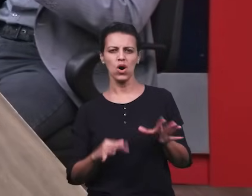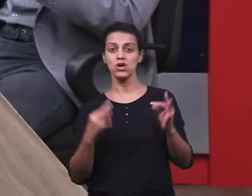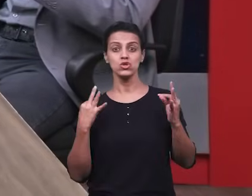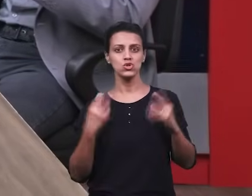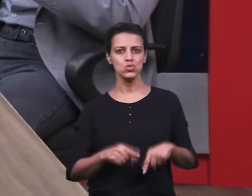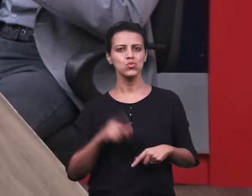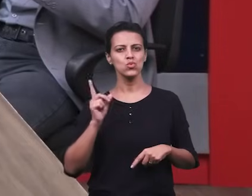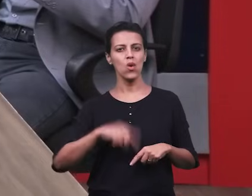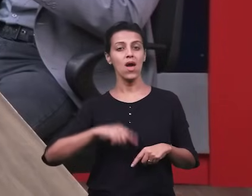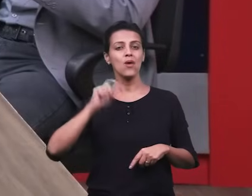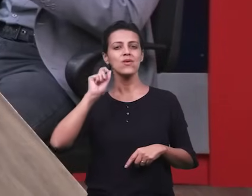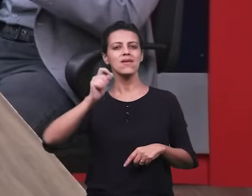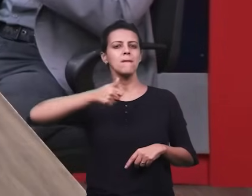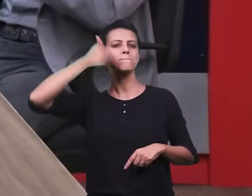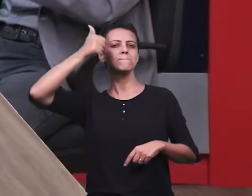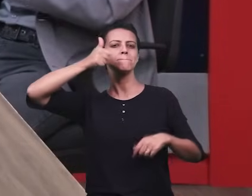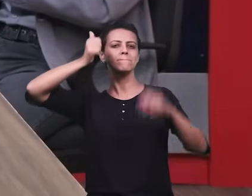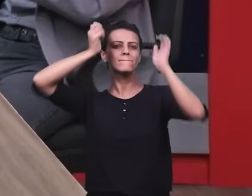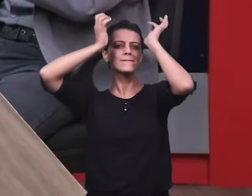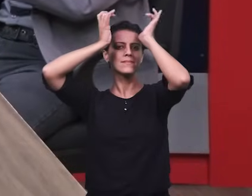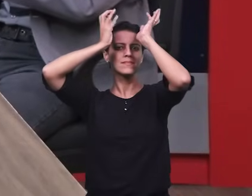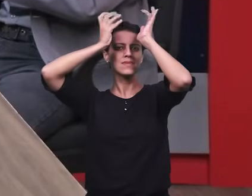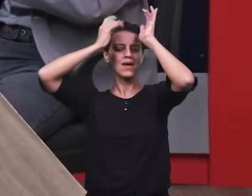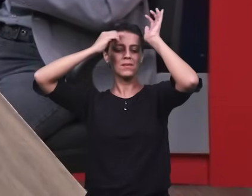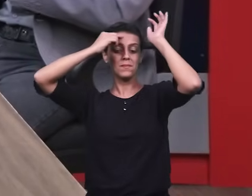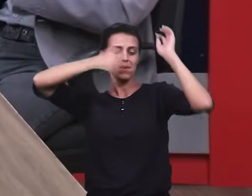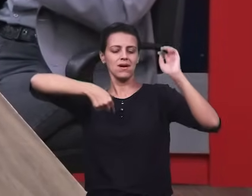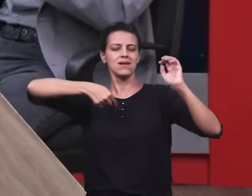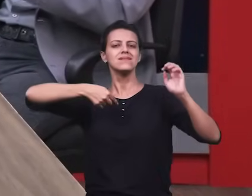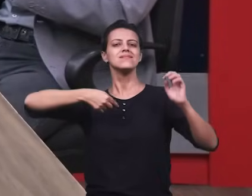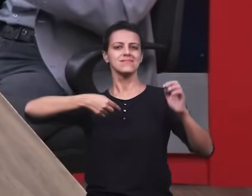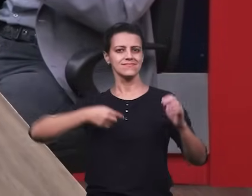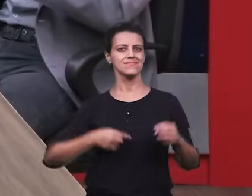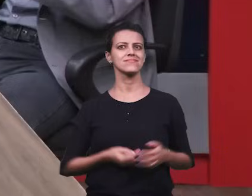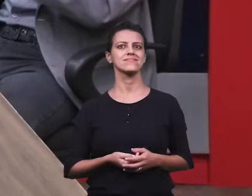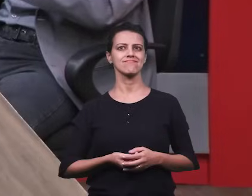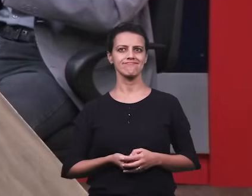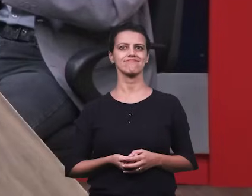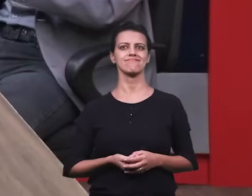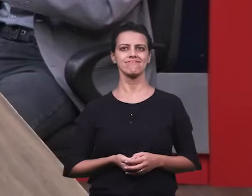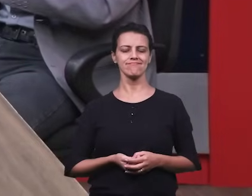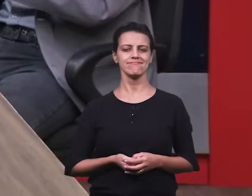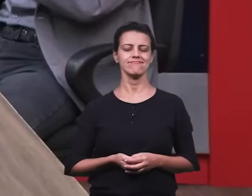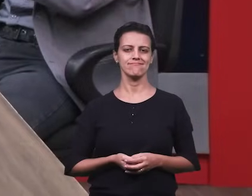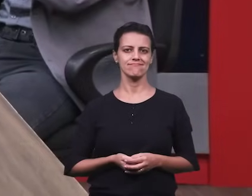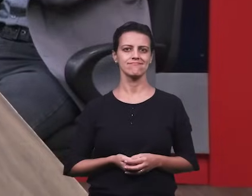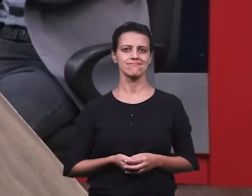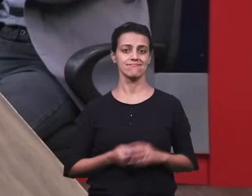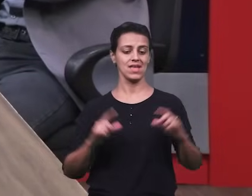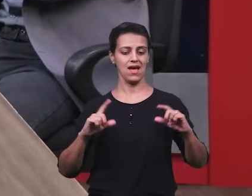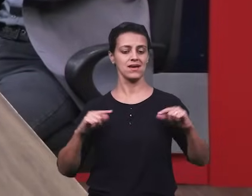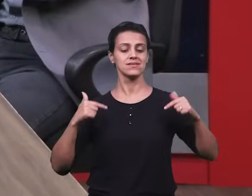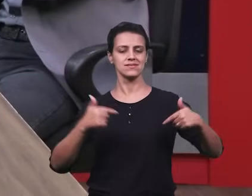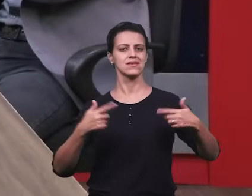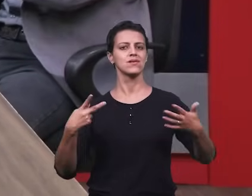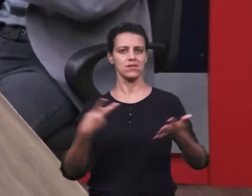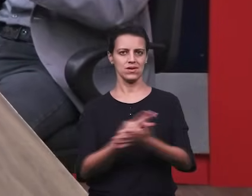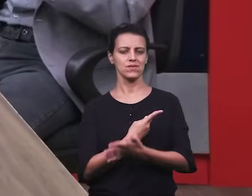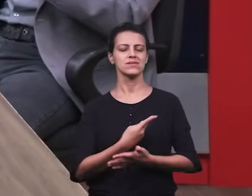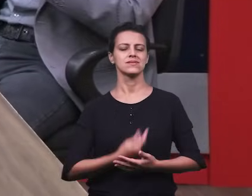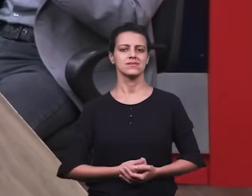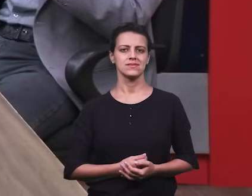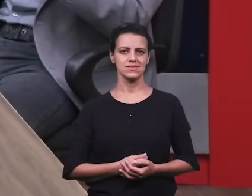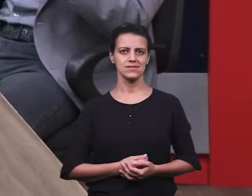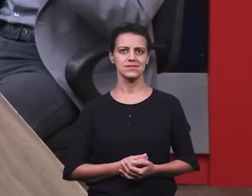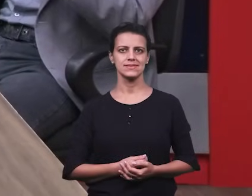ali da manifestação do dedo, né, o cérebro ele vai realizar um comando para que uma ação seja